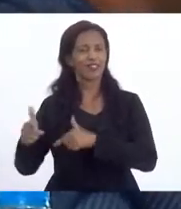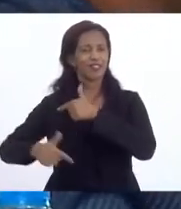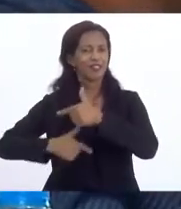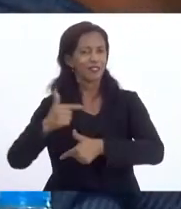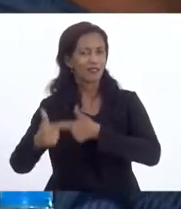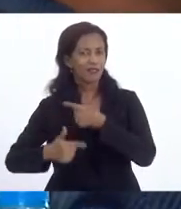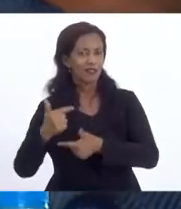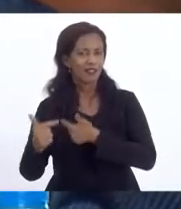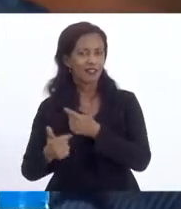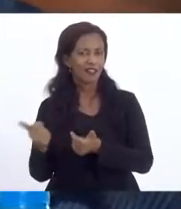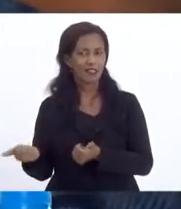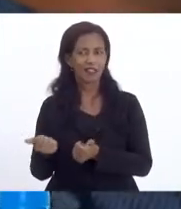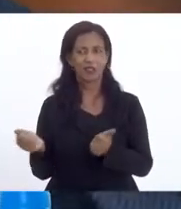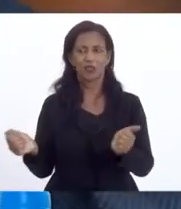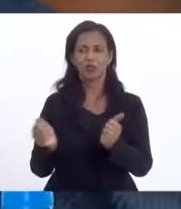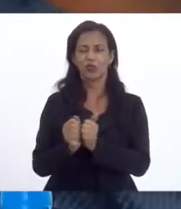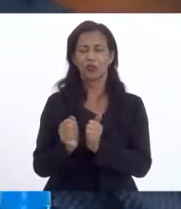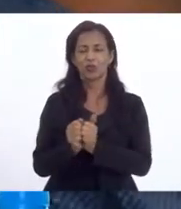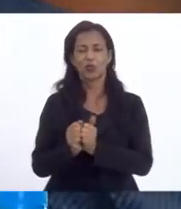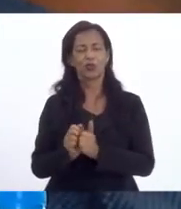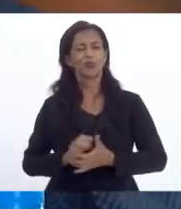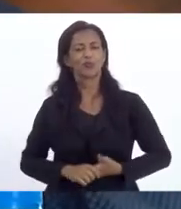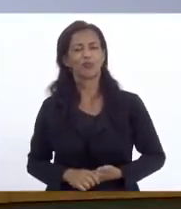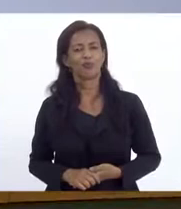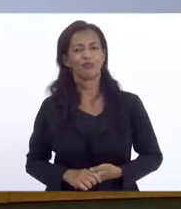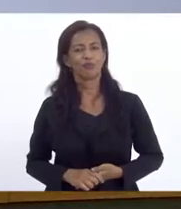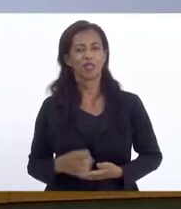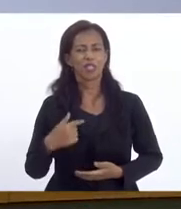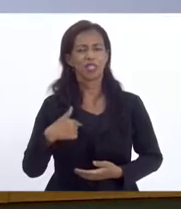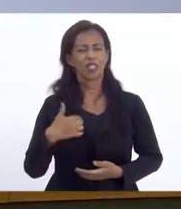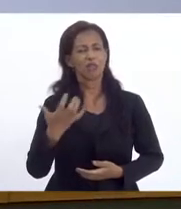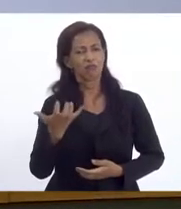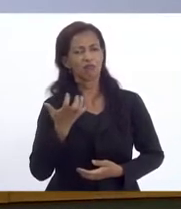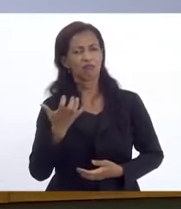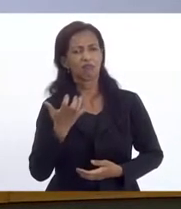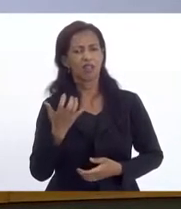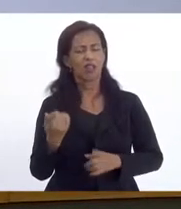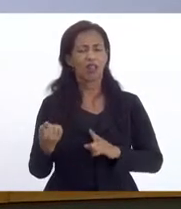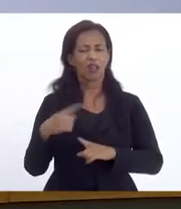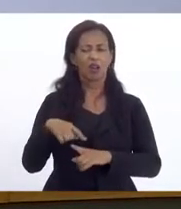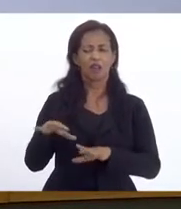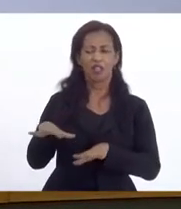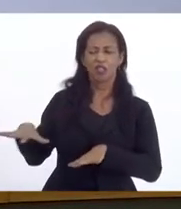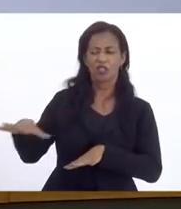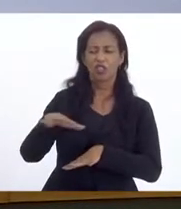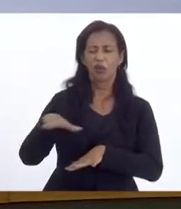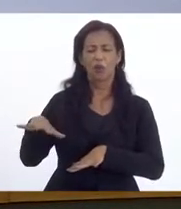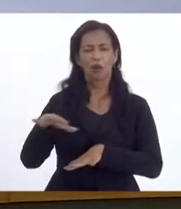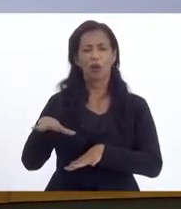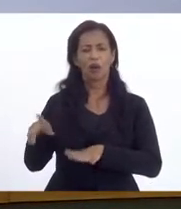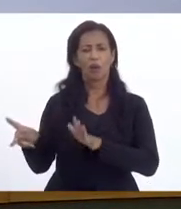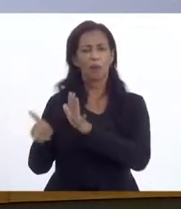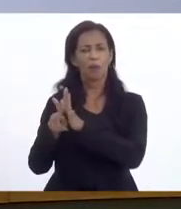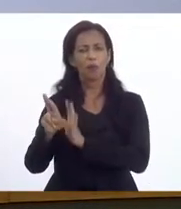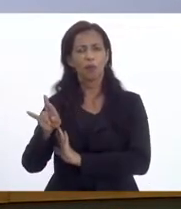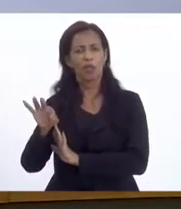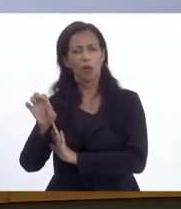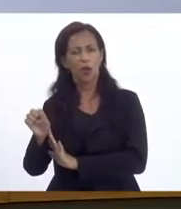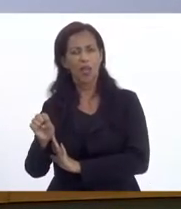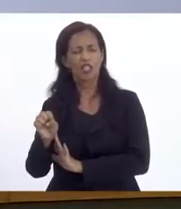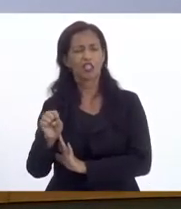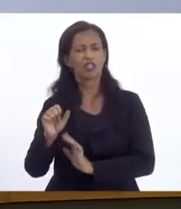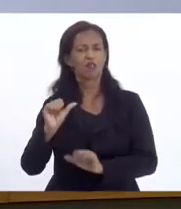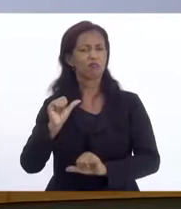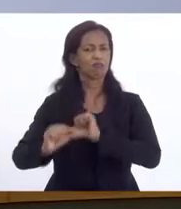professor Enzo Cordeiro na UERJ, e ele fez questão de, ao invés de criar um campus regional da UERJ aqui, o Darcy Ribeiro